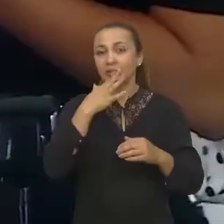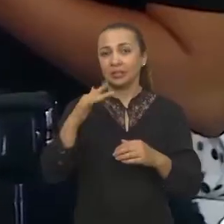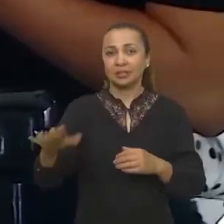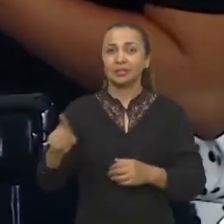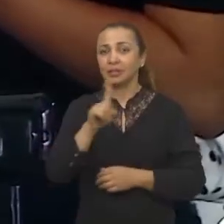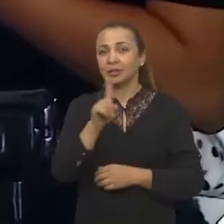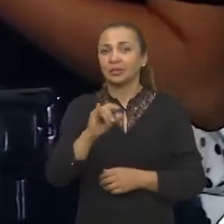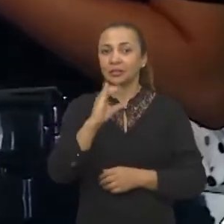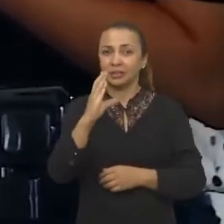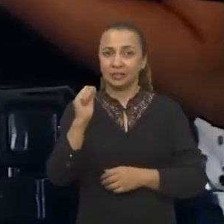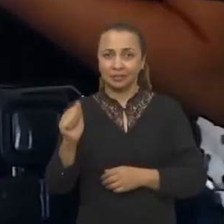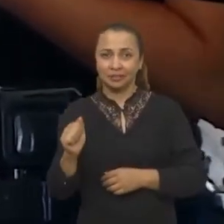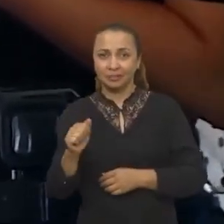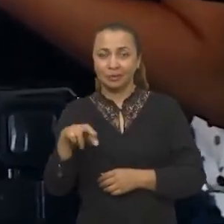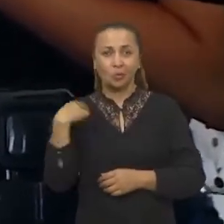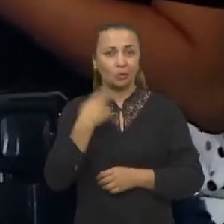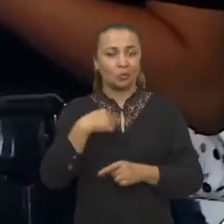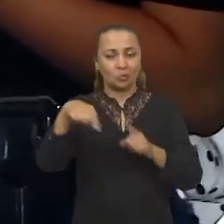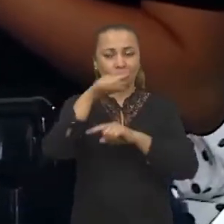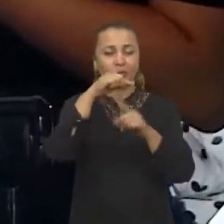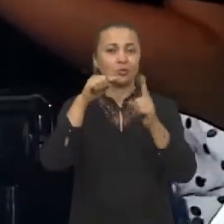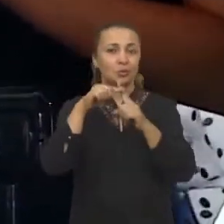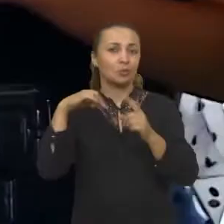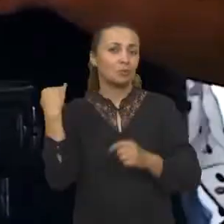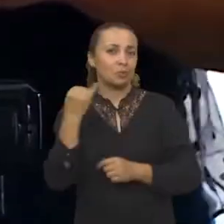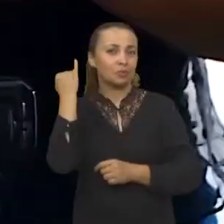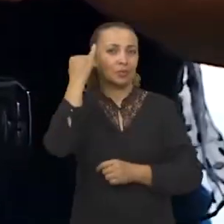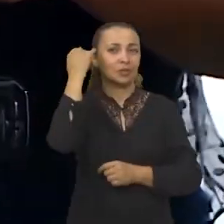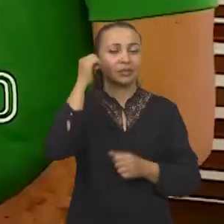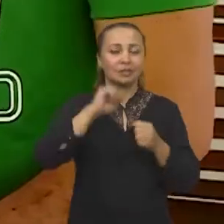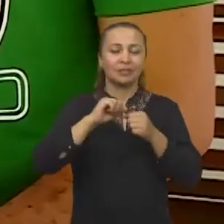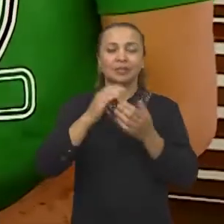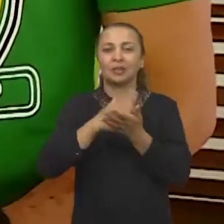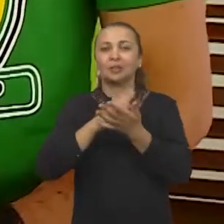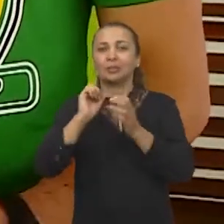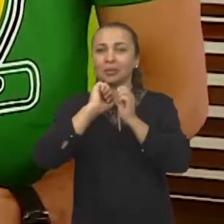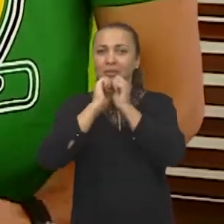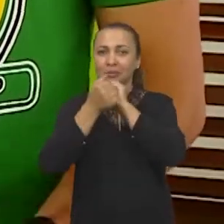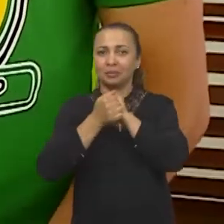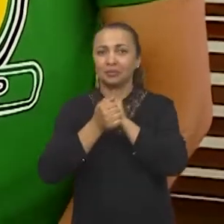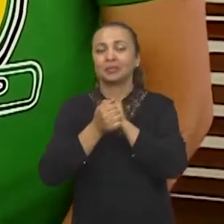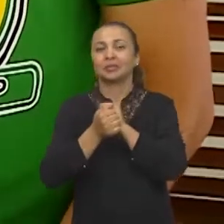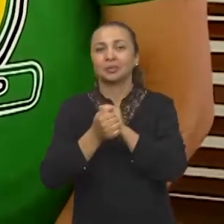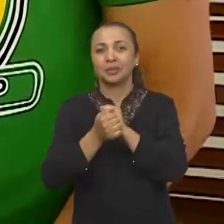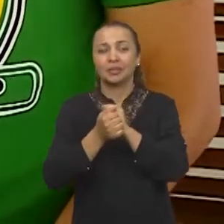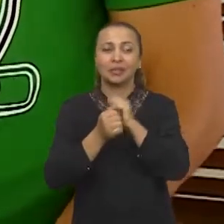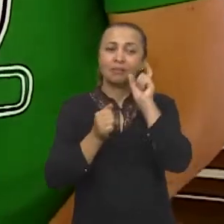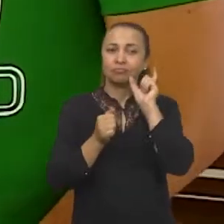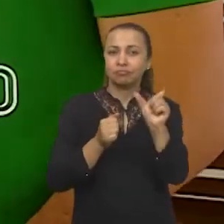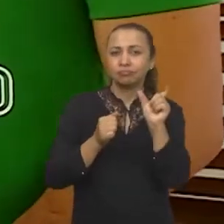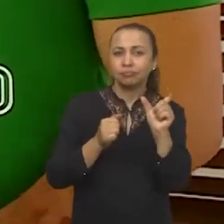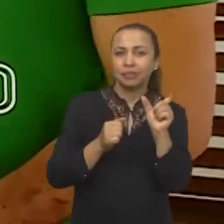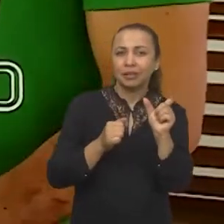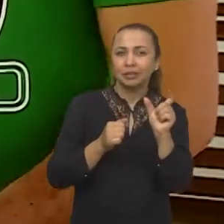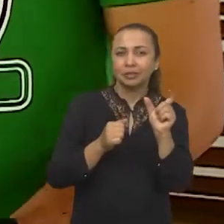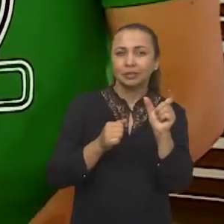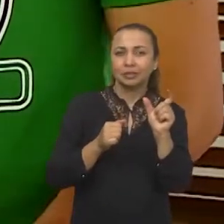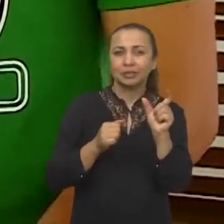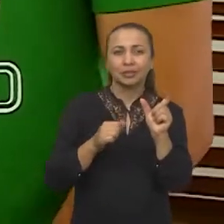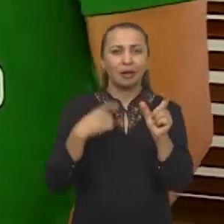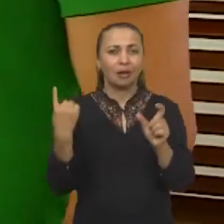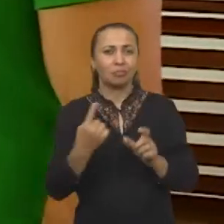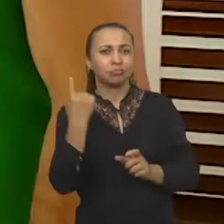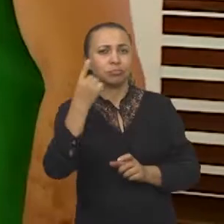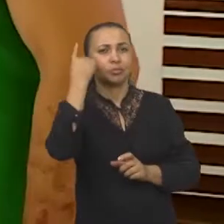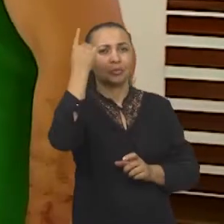de reabilitação para as crianças com Zika. Nosso principal objetivo é conseguir fazer algumas adaptações, tanto da parte